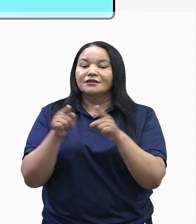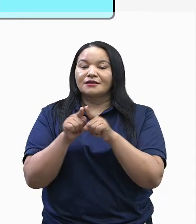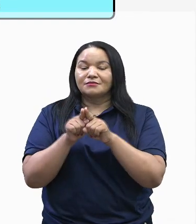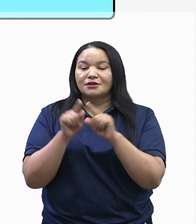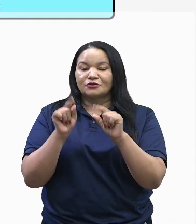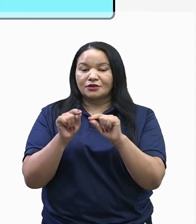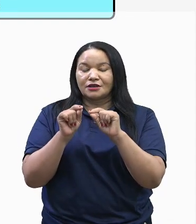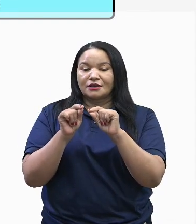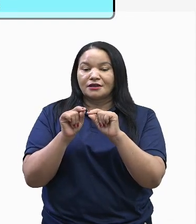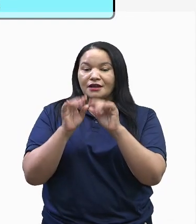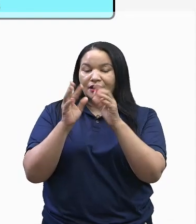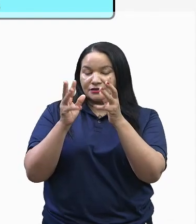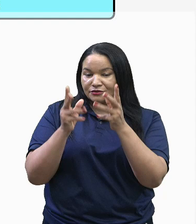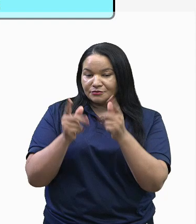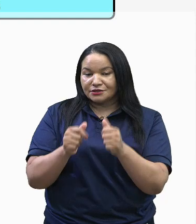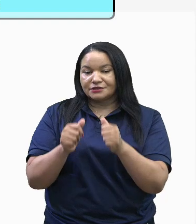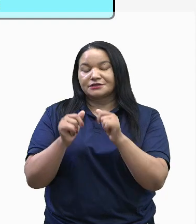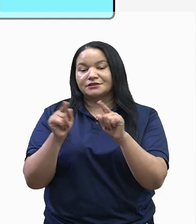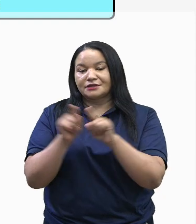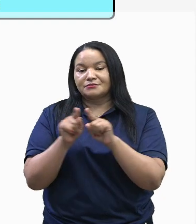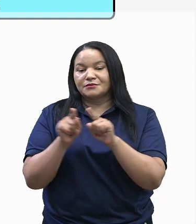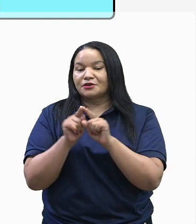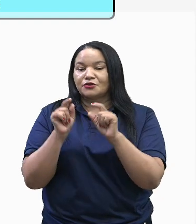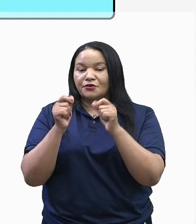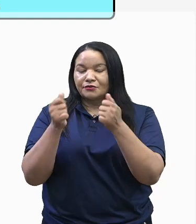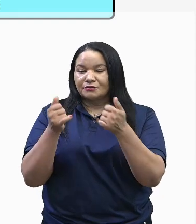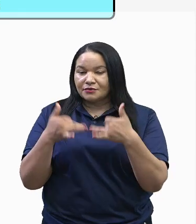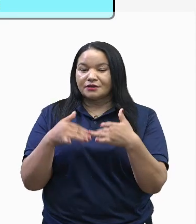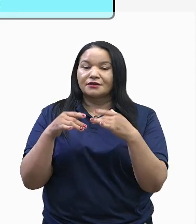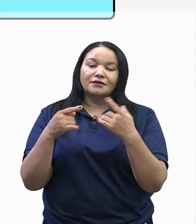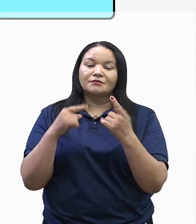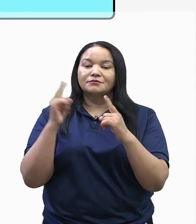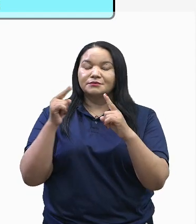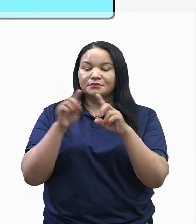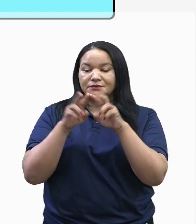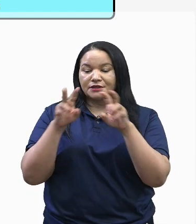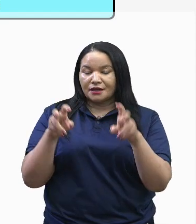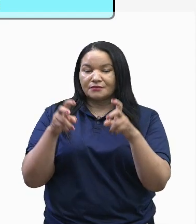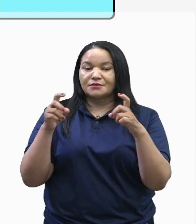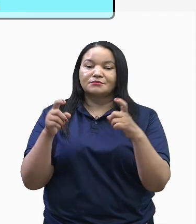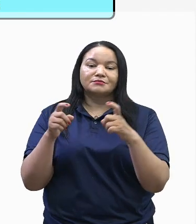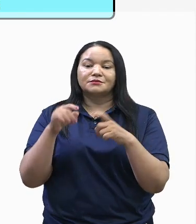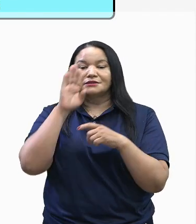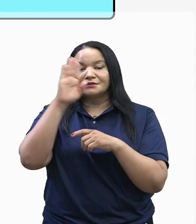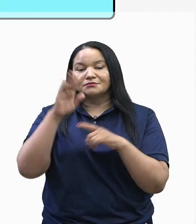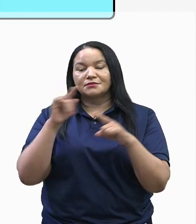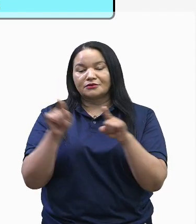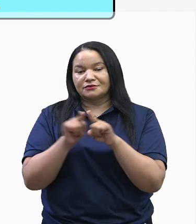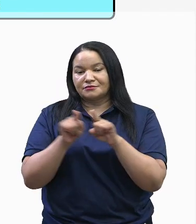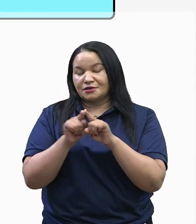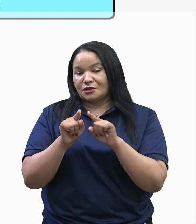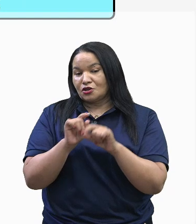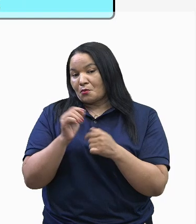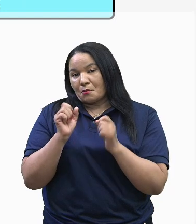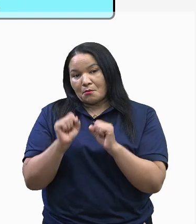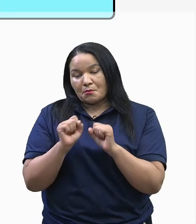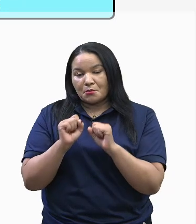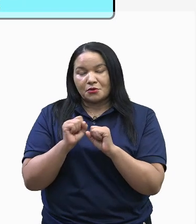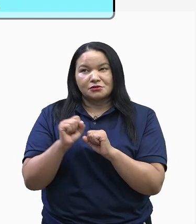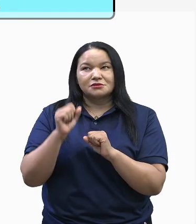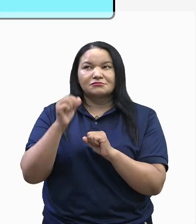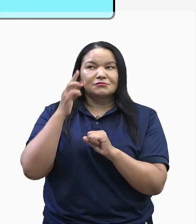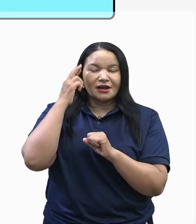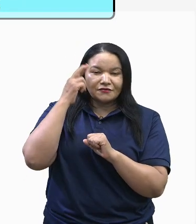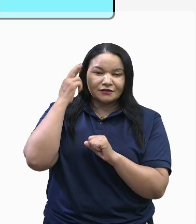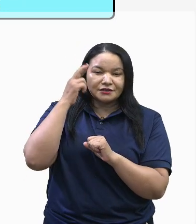reafirmamos o ponto principal e, às vezes, deixamos uma mensagem ou uma reflexão.